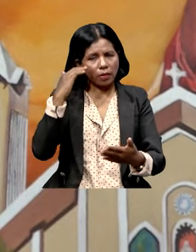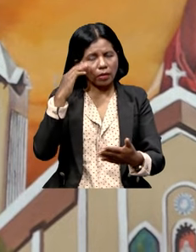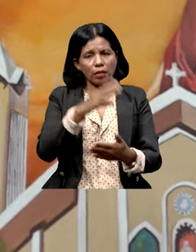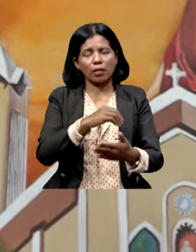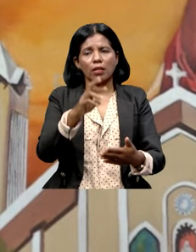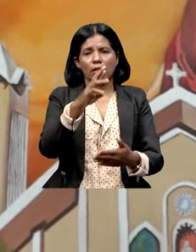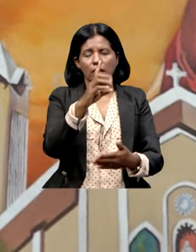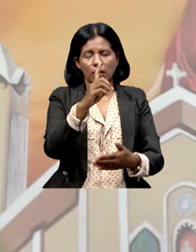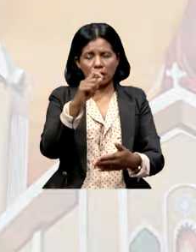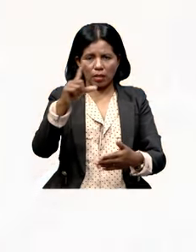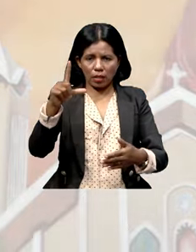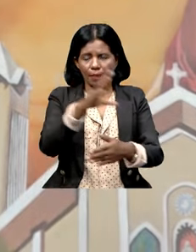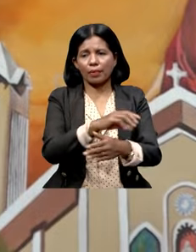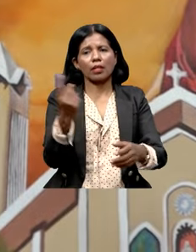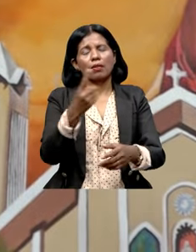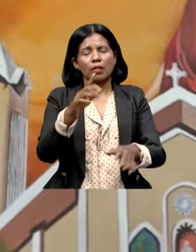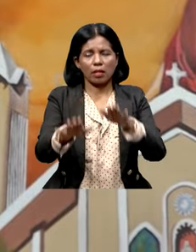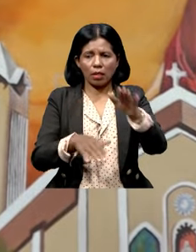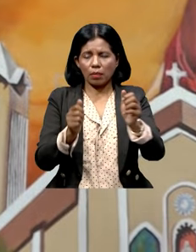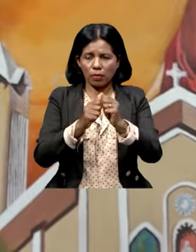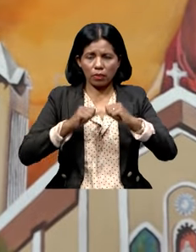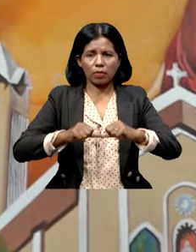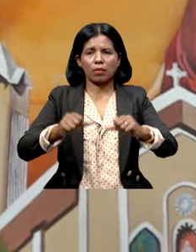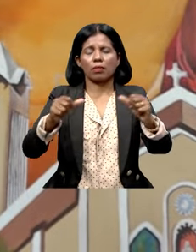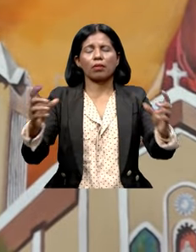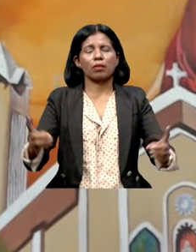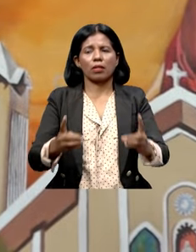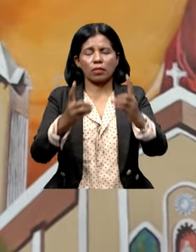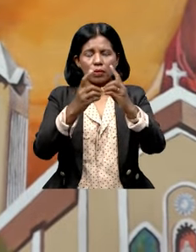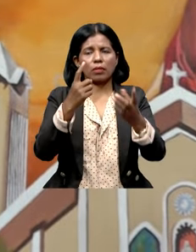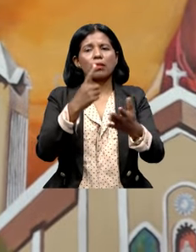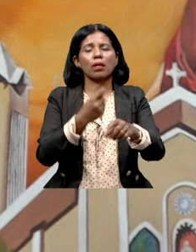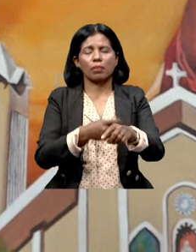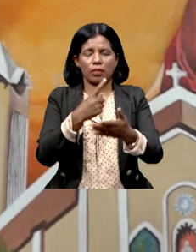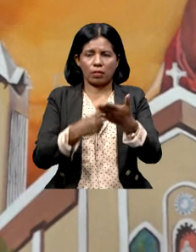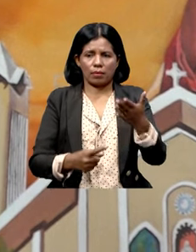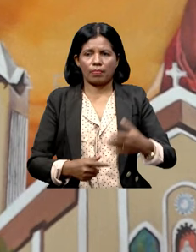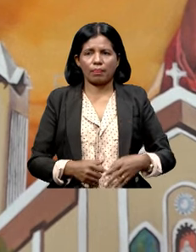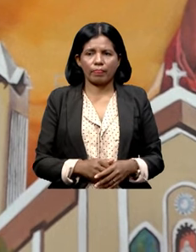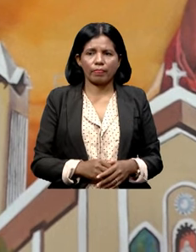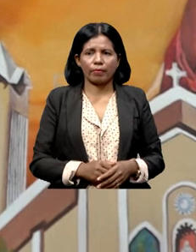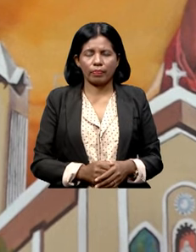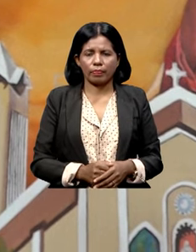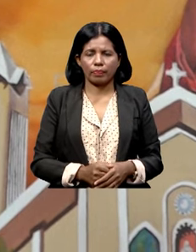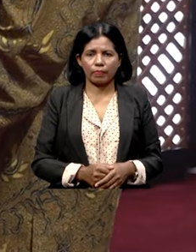República Democrática de Timor-Leste, sempre lá há muito para hoje, a tua solução está saída dele. Nós vamos fazer